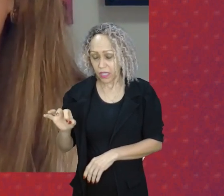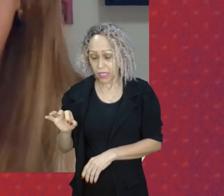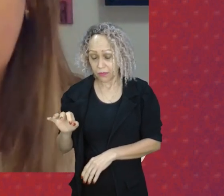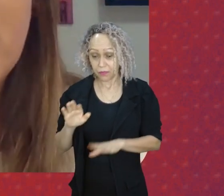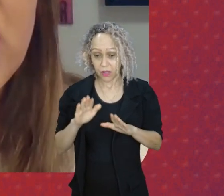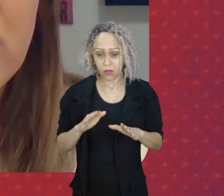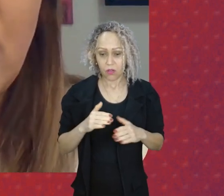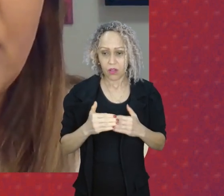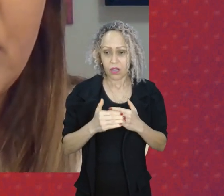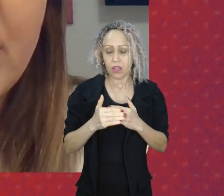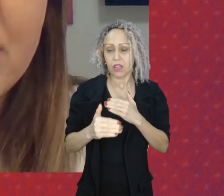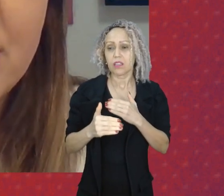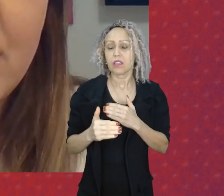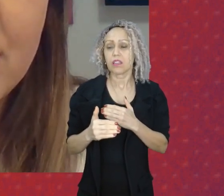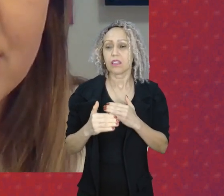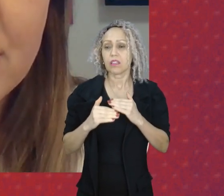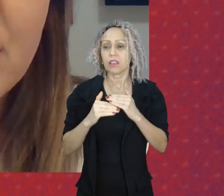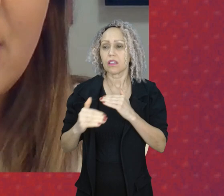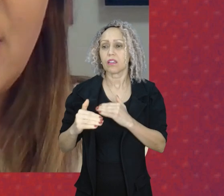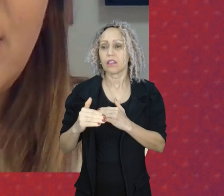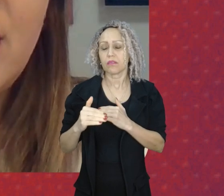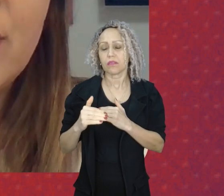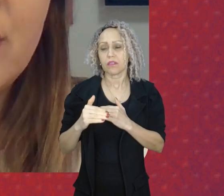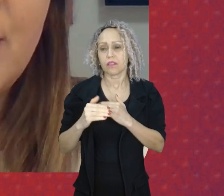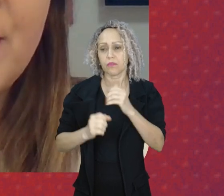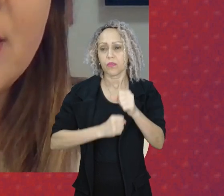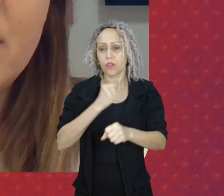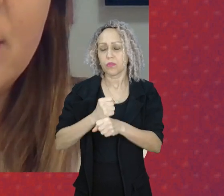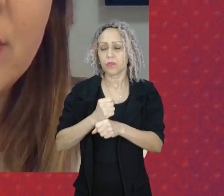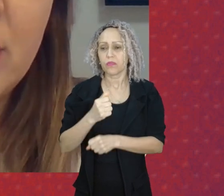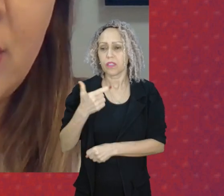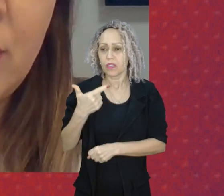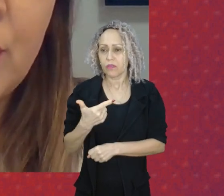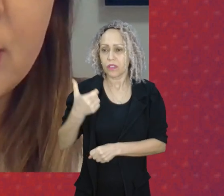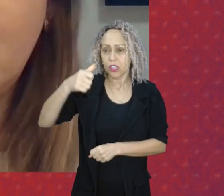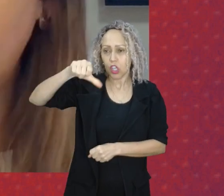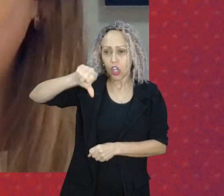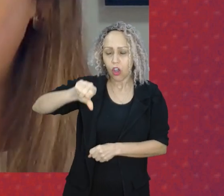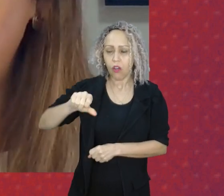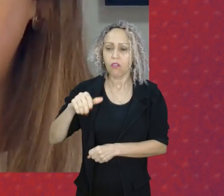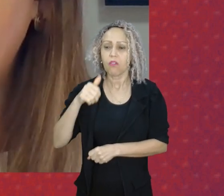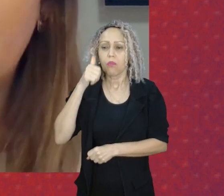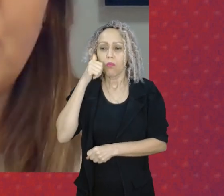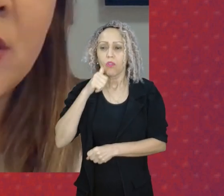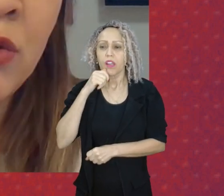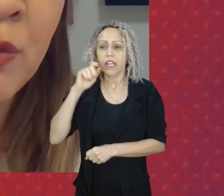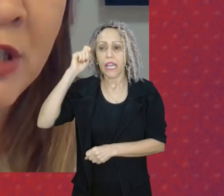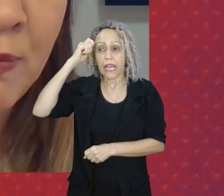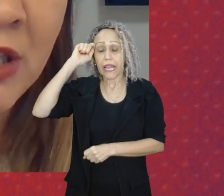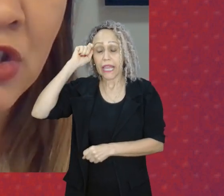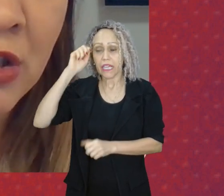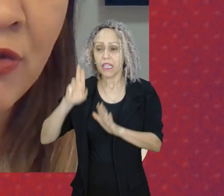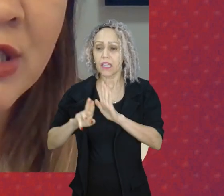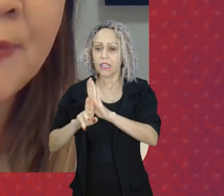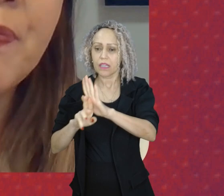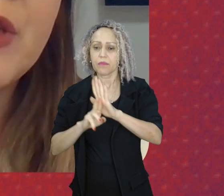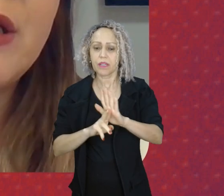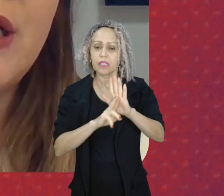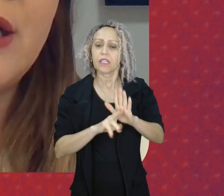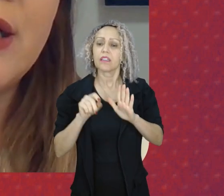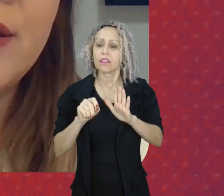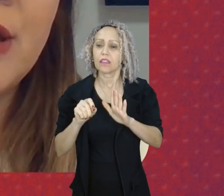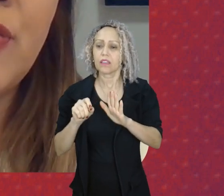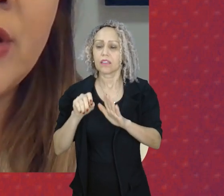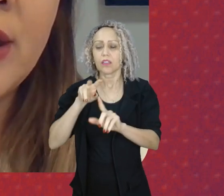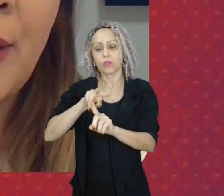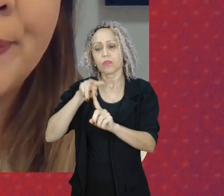desse ano, a gente vai ter 29 mulheres negras representando ali, representando as suas perspectivas,